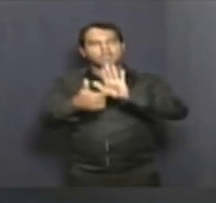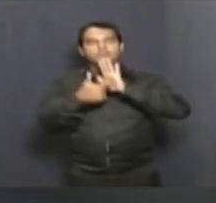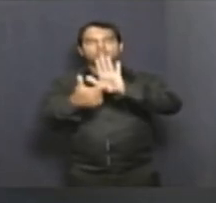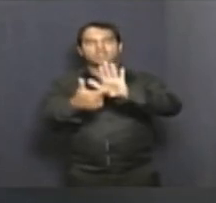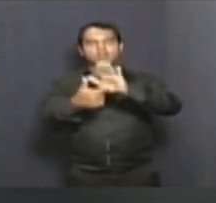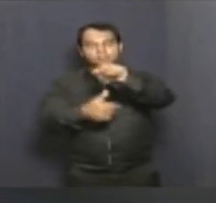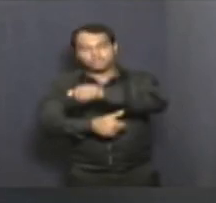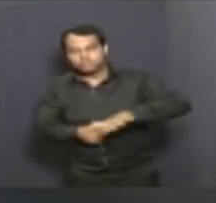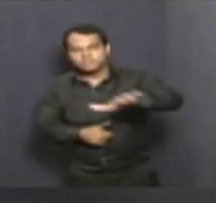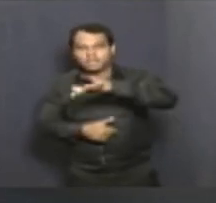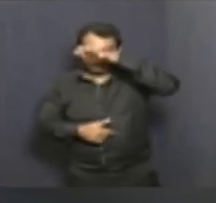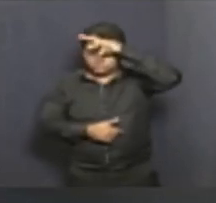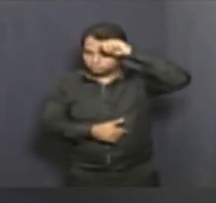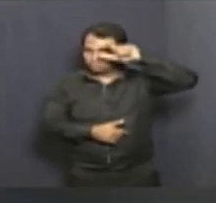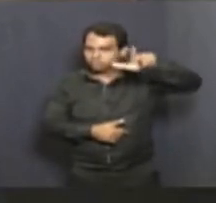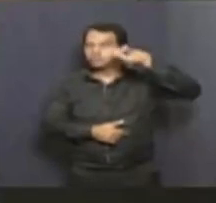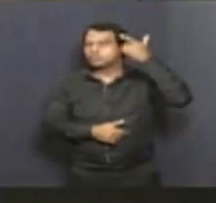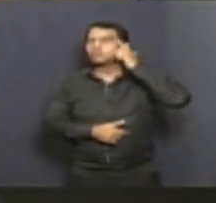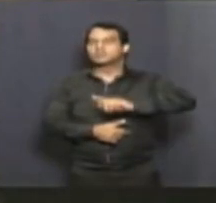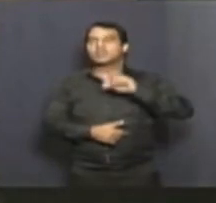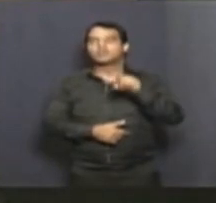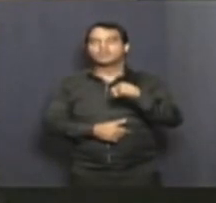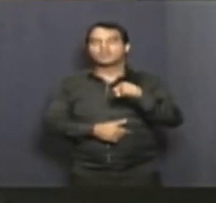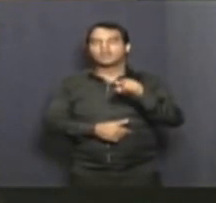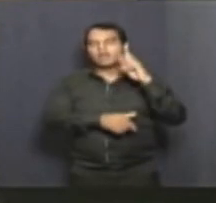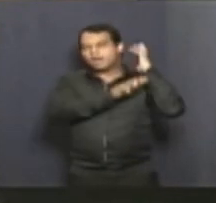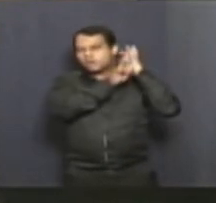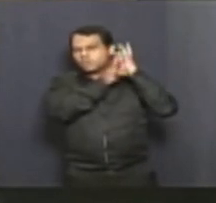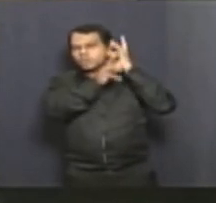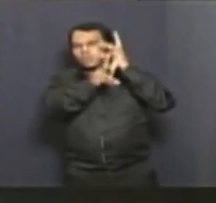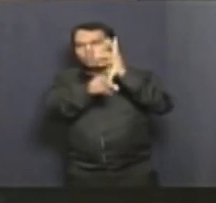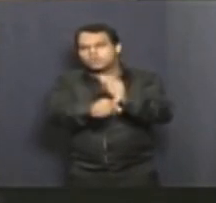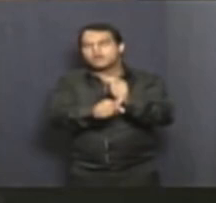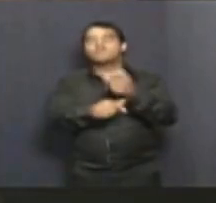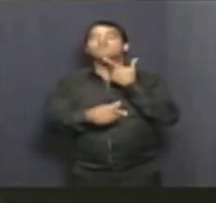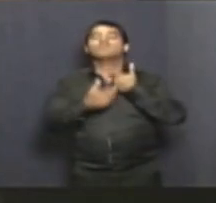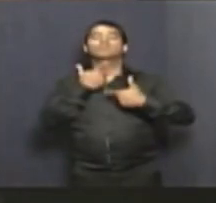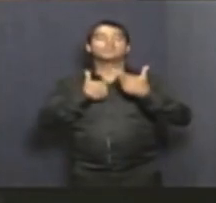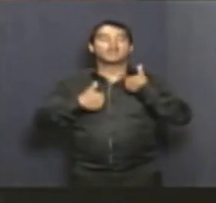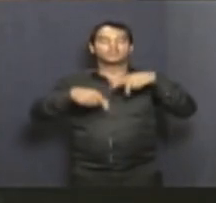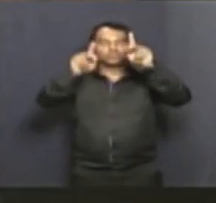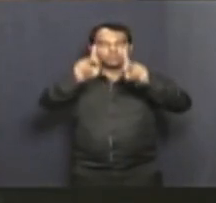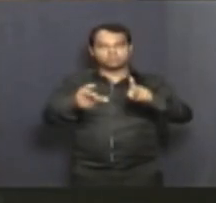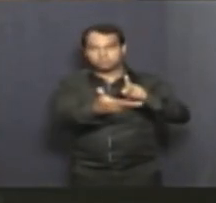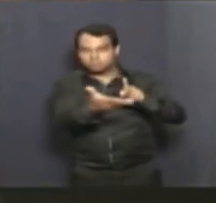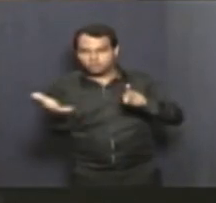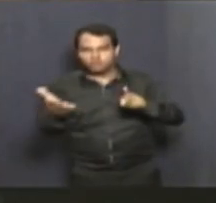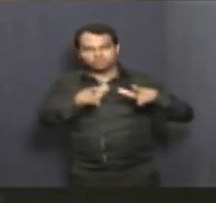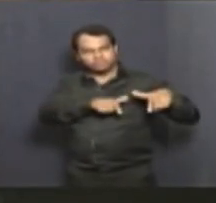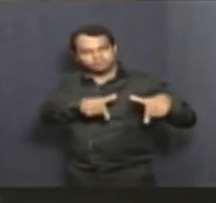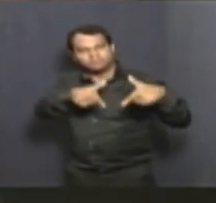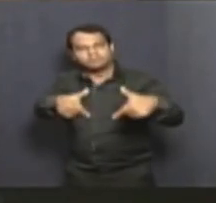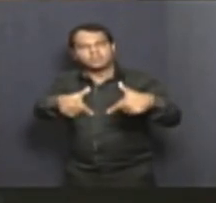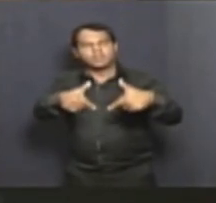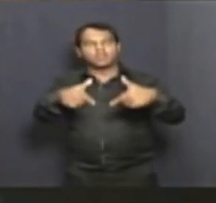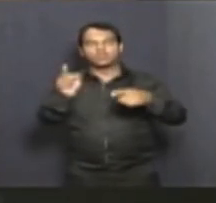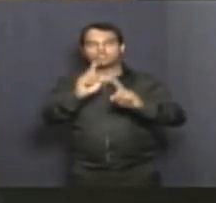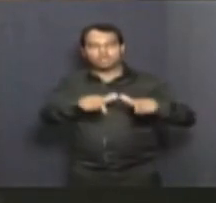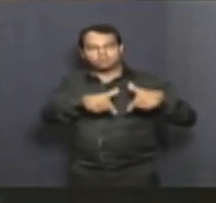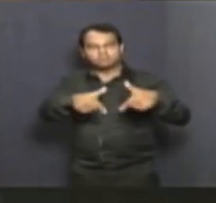estado mato grosso resgatar cada vez mais há a vontade do nosso povo da nossa militância não só da militância